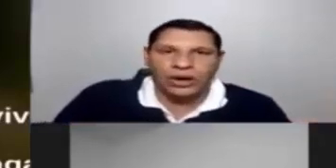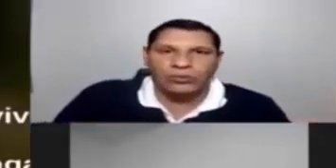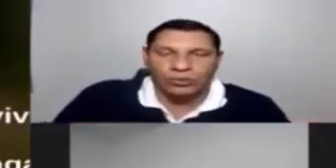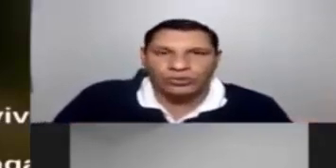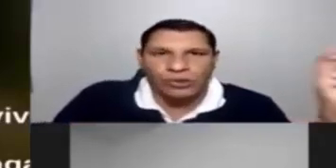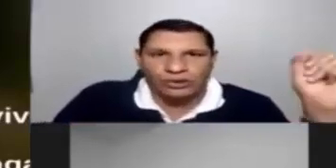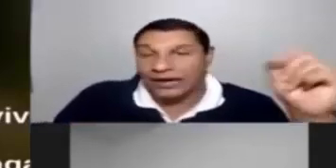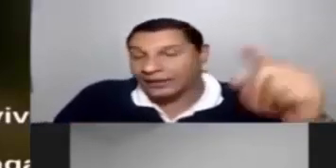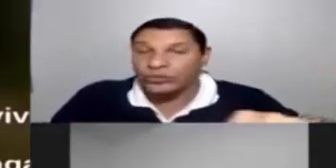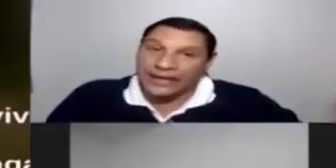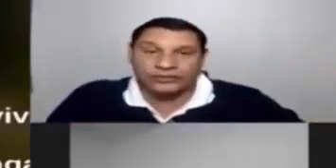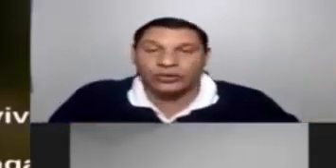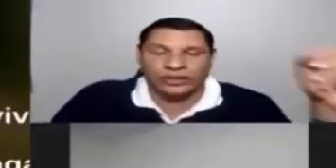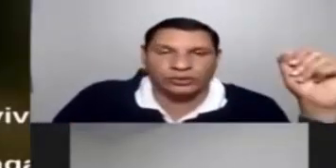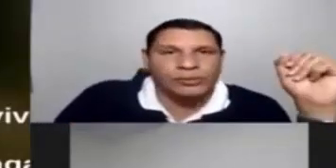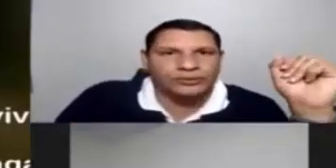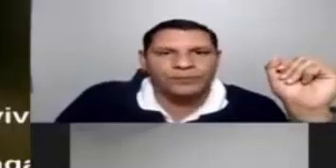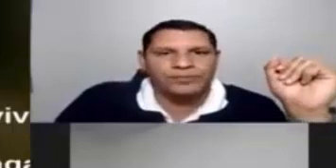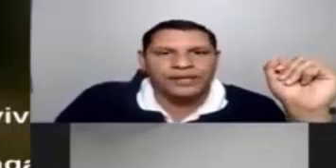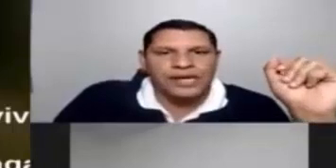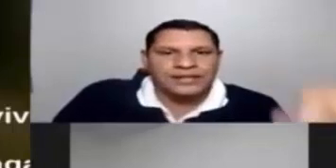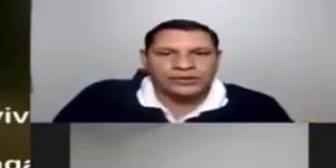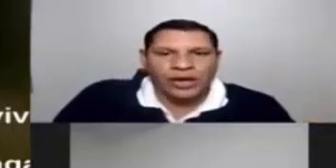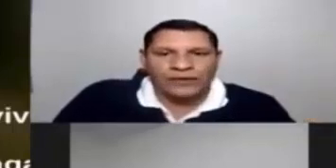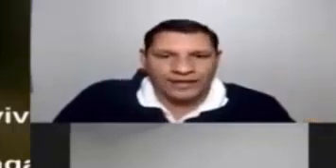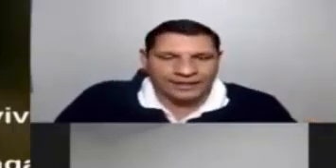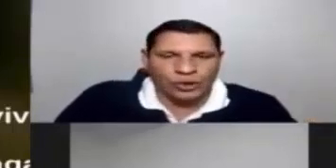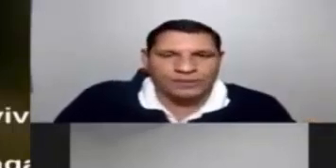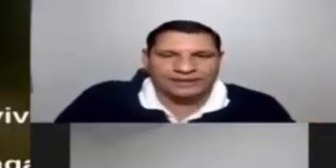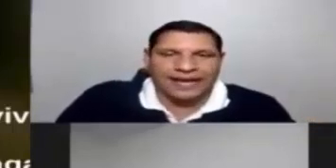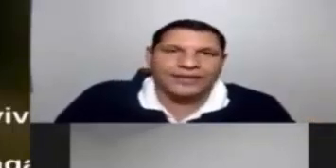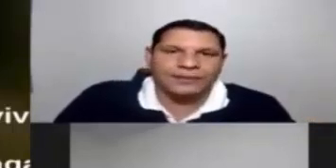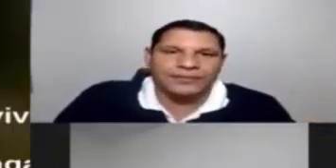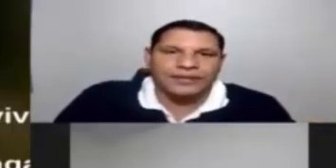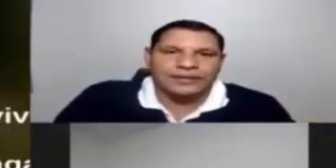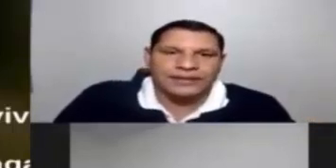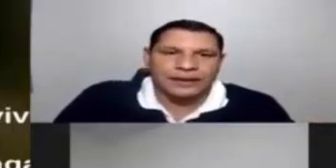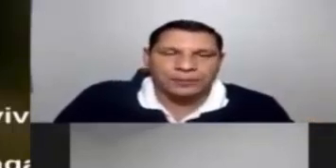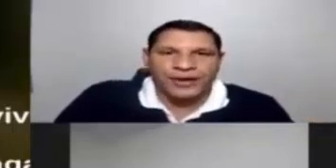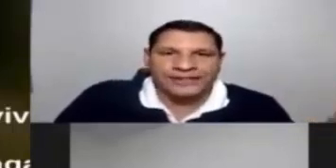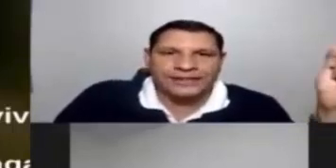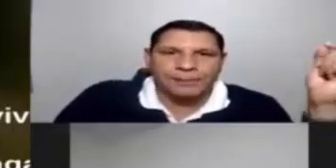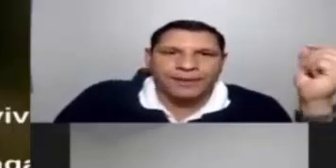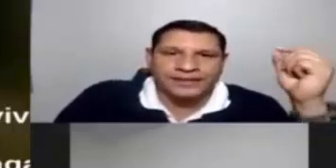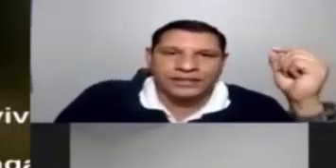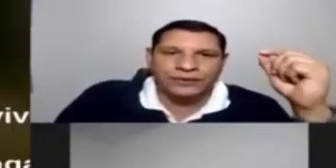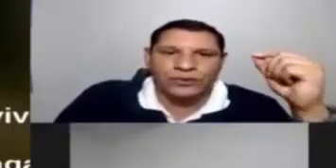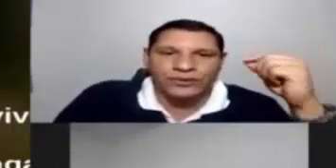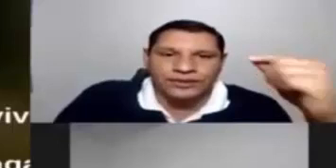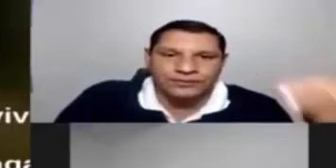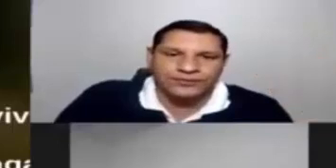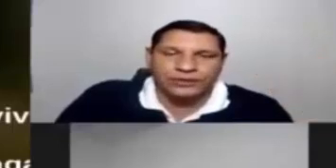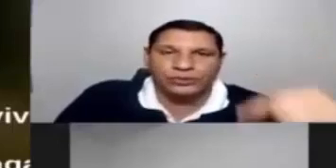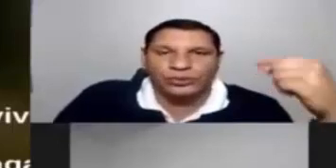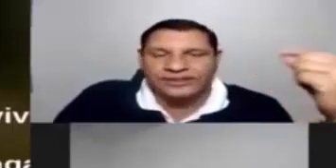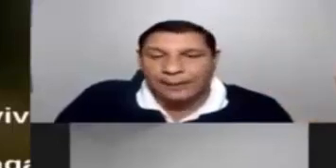mundo dos mortos. Ali, no caso, no lugar de tormento. Então, ela fica sendo atormentada por essas lembranças que ficam